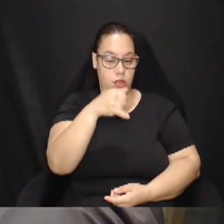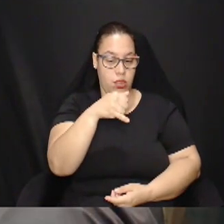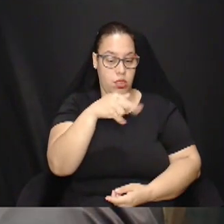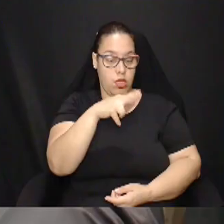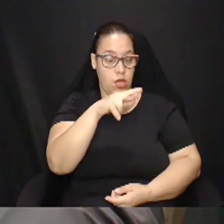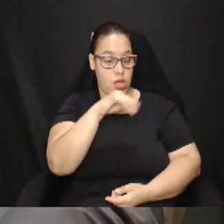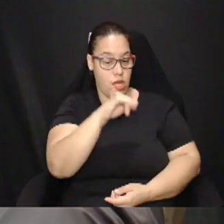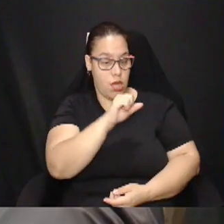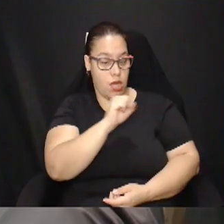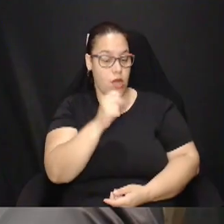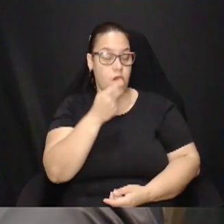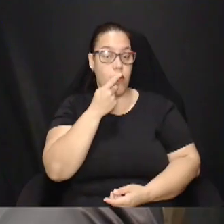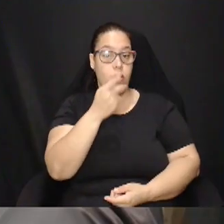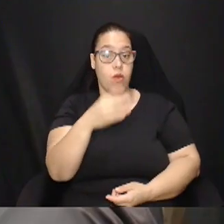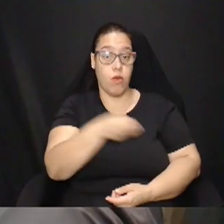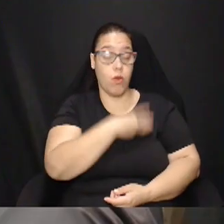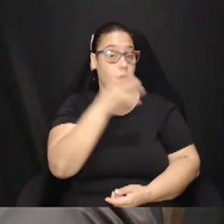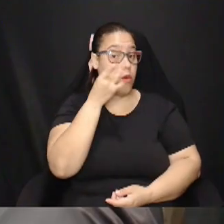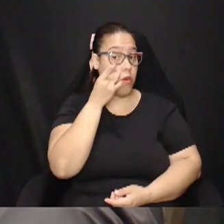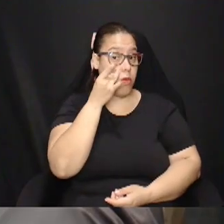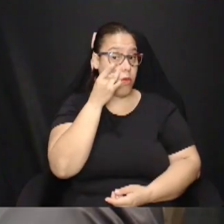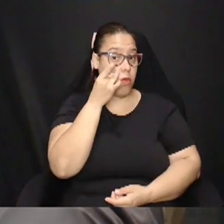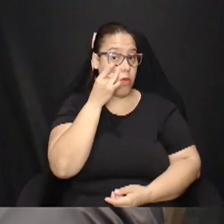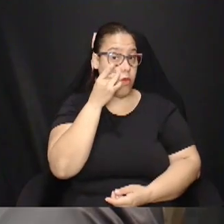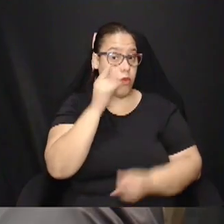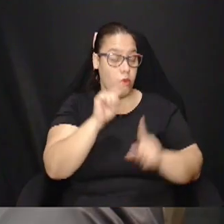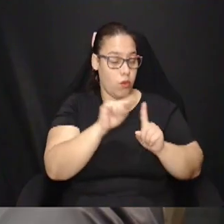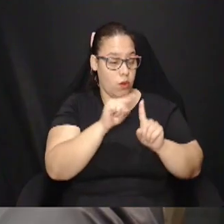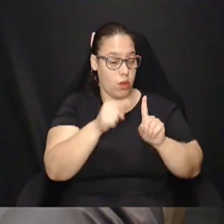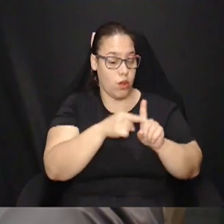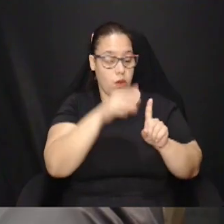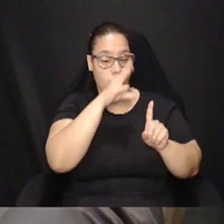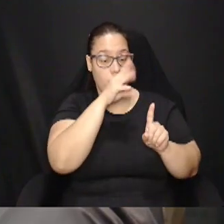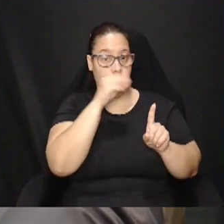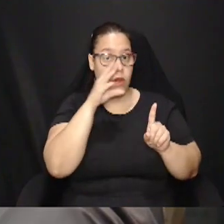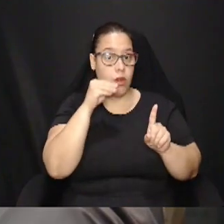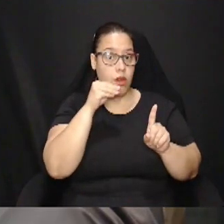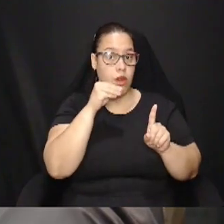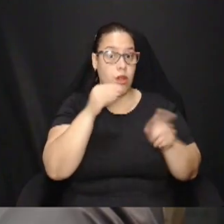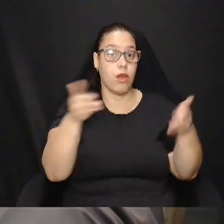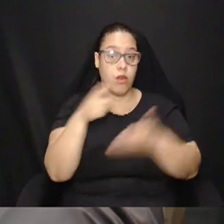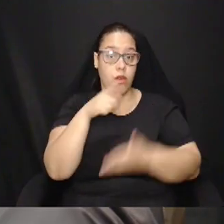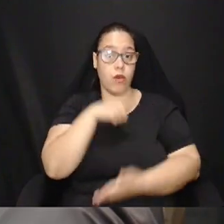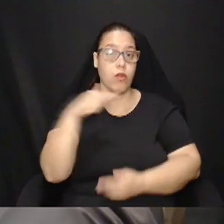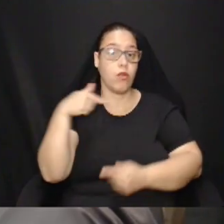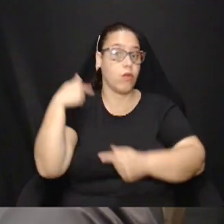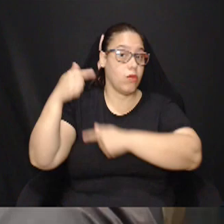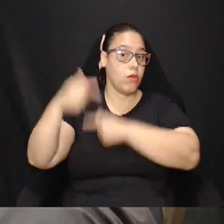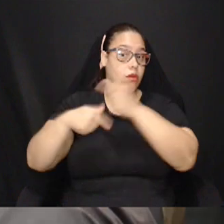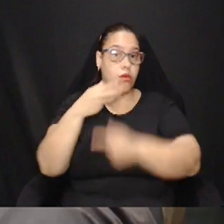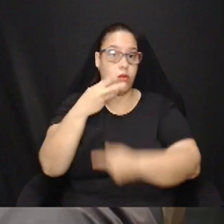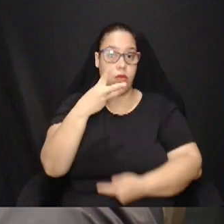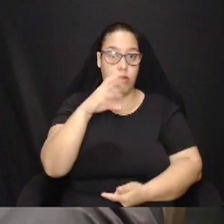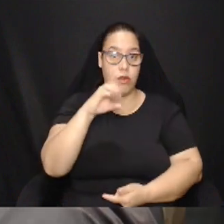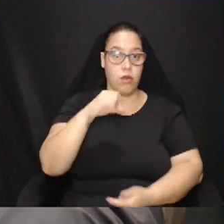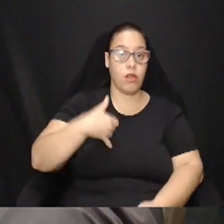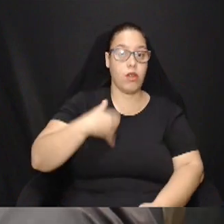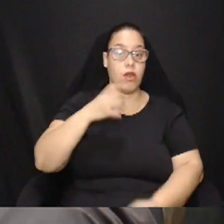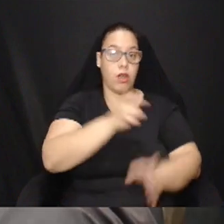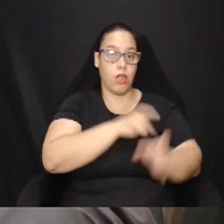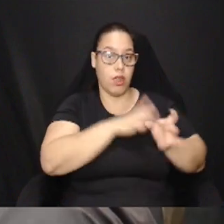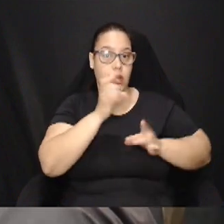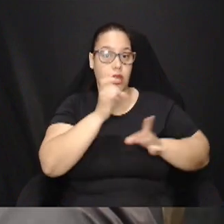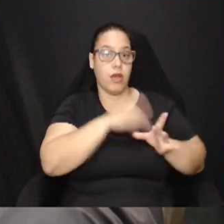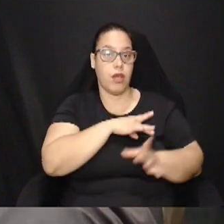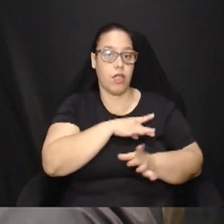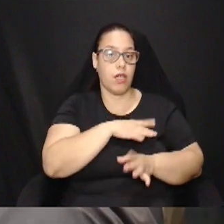ele ficou tão presente na gravidez da adolescência que hoje a gente tem uma geração dos 30 anos que tem medo da gravidez da